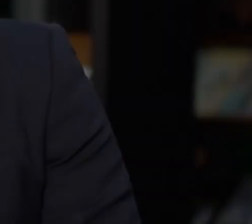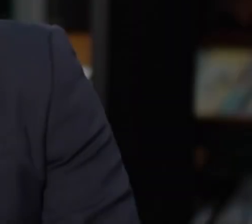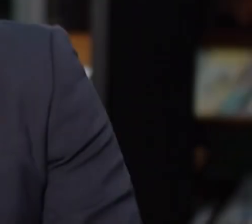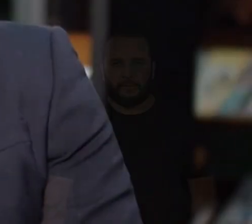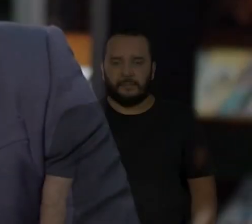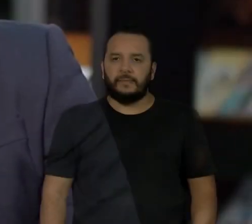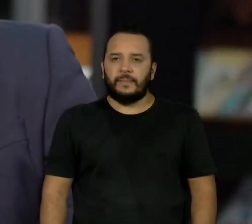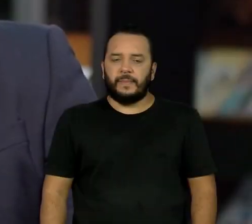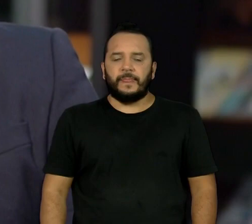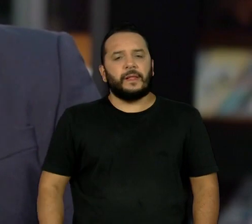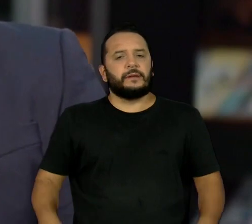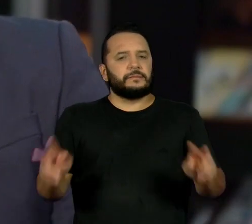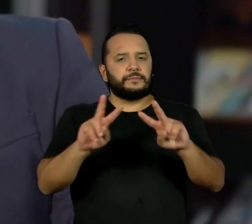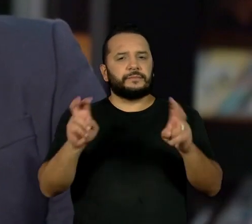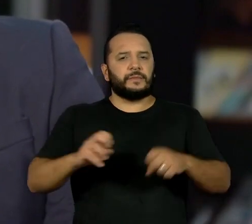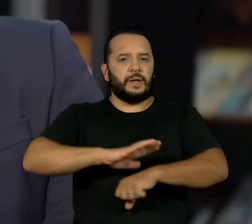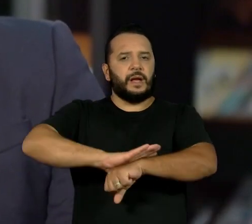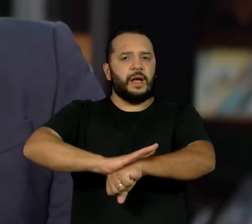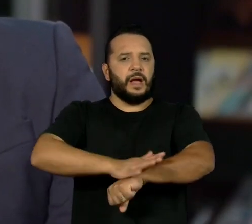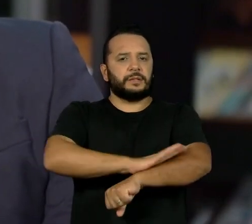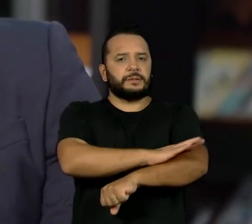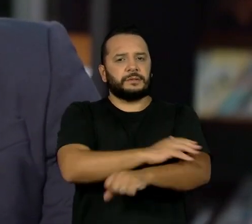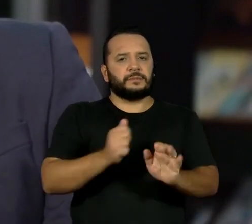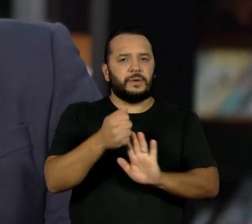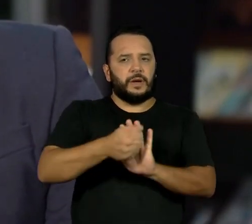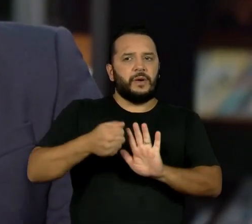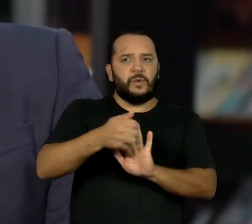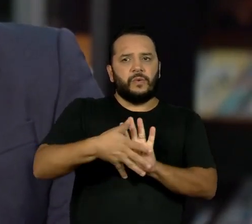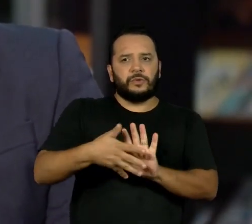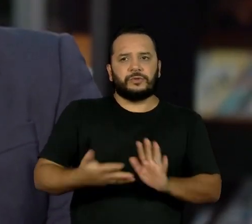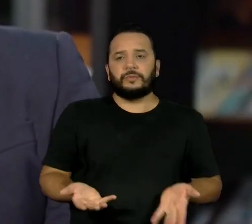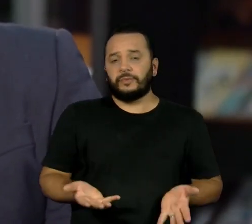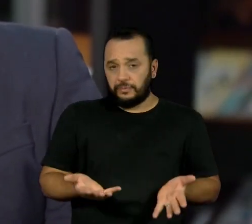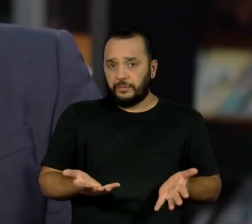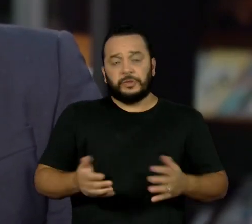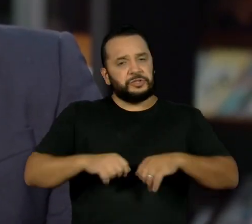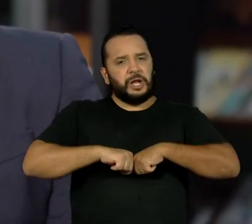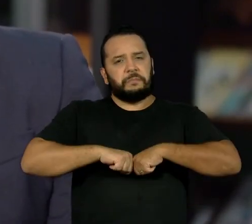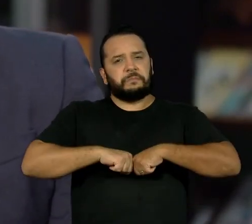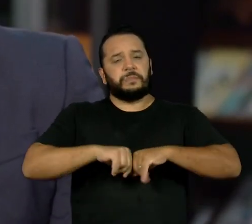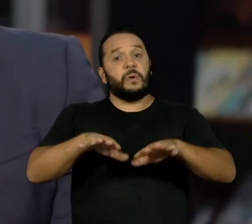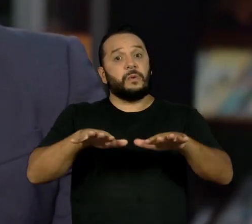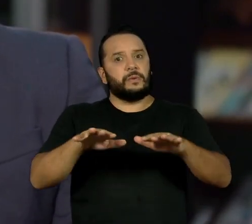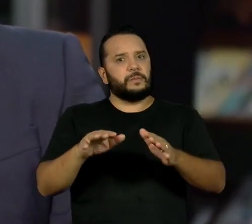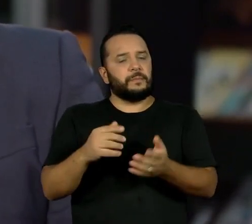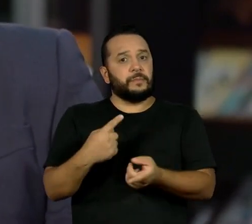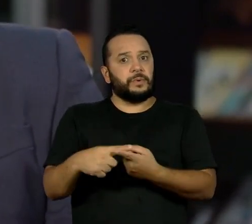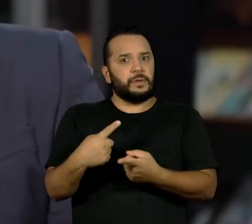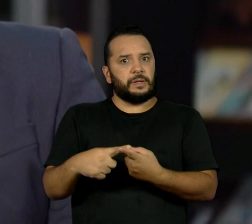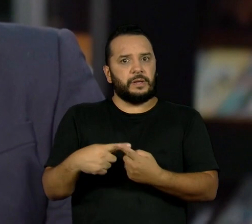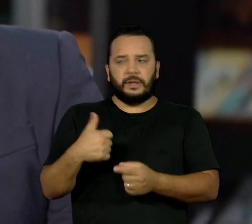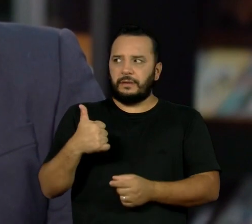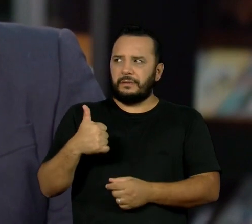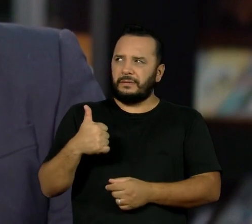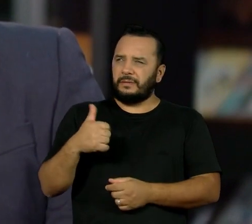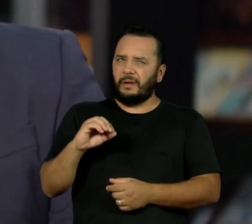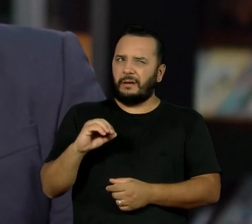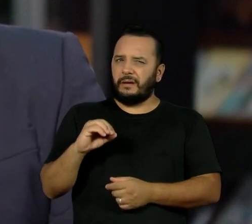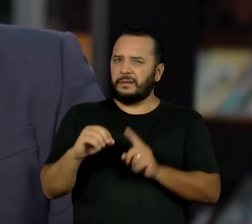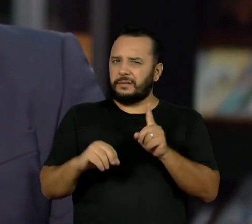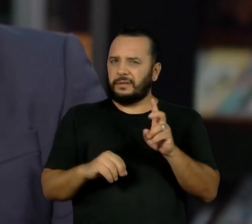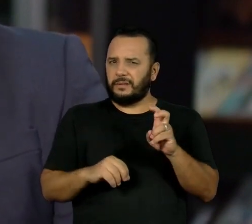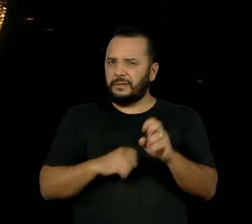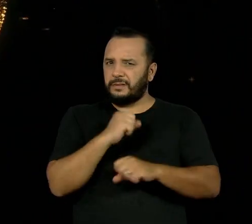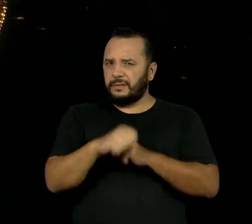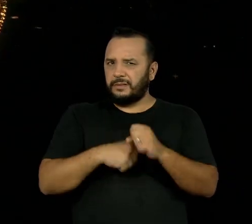O termo racismo algorítmico ganhou espaço devido à descoberta, nos últimos 10 ou 15 anos, não é